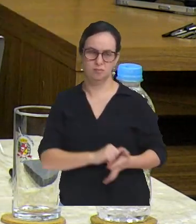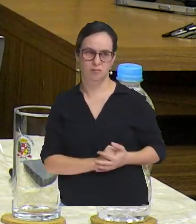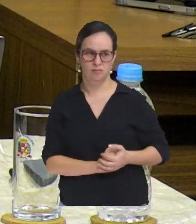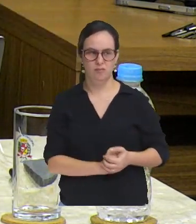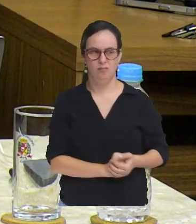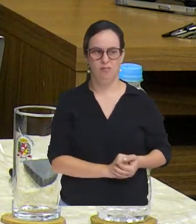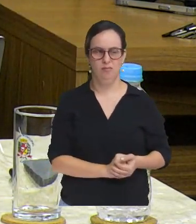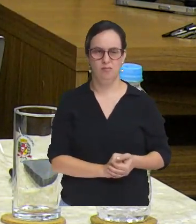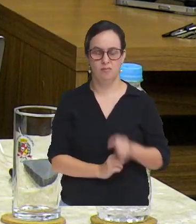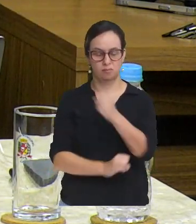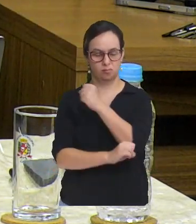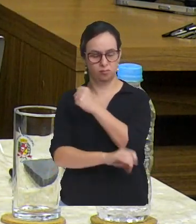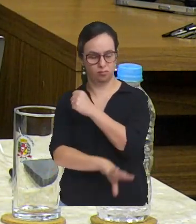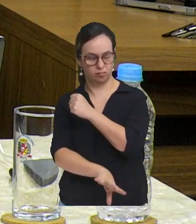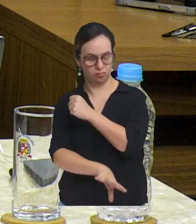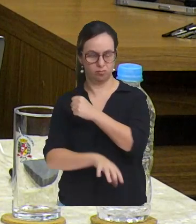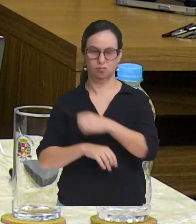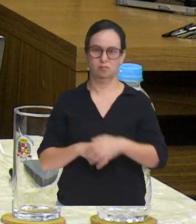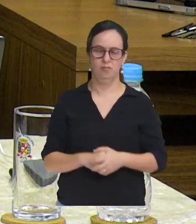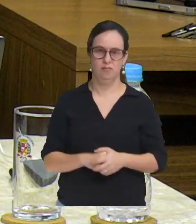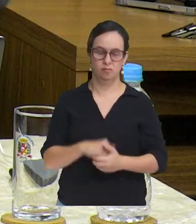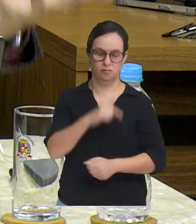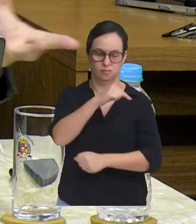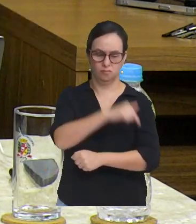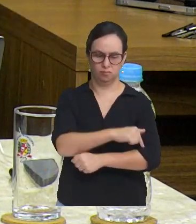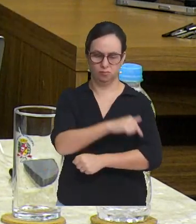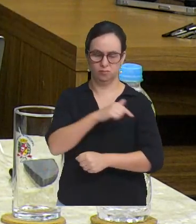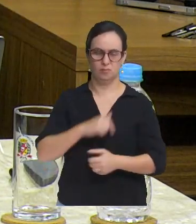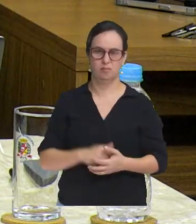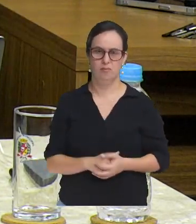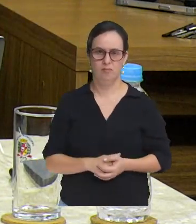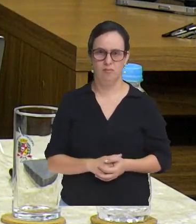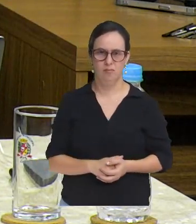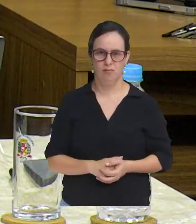descarga. Então, é uma câmara que ela foi projetada